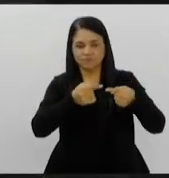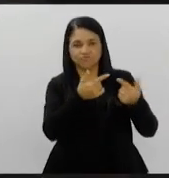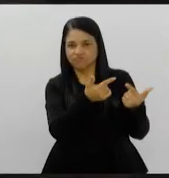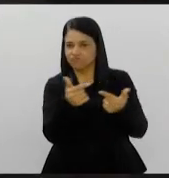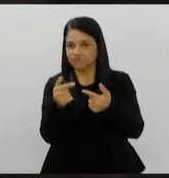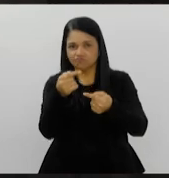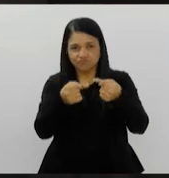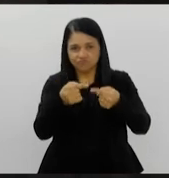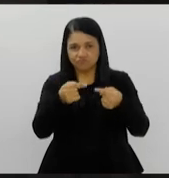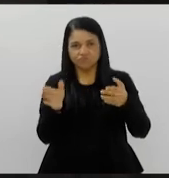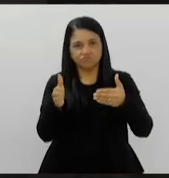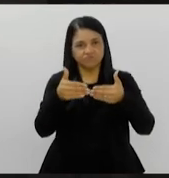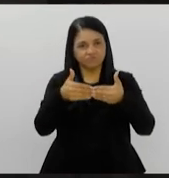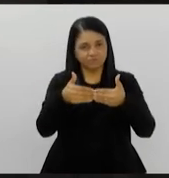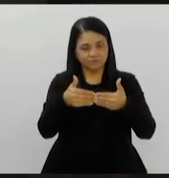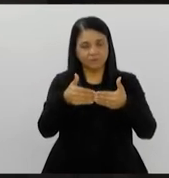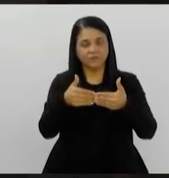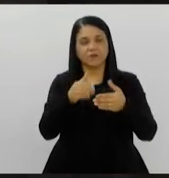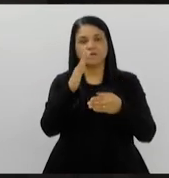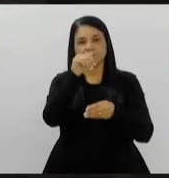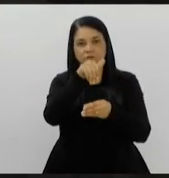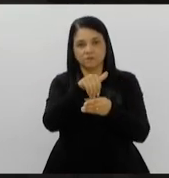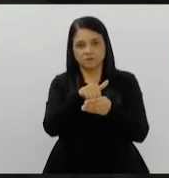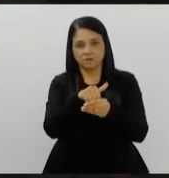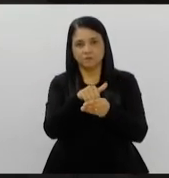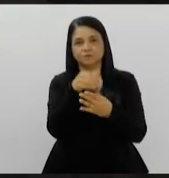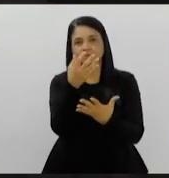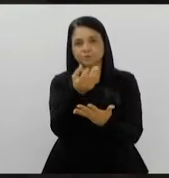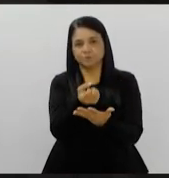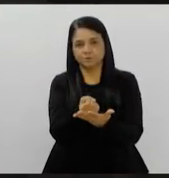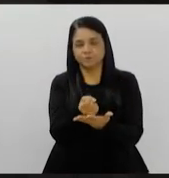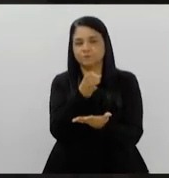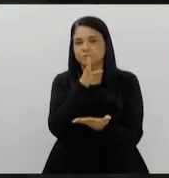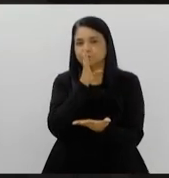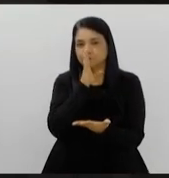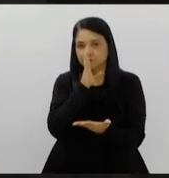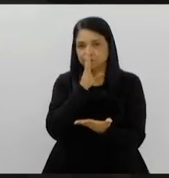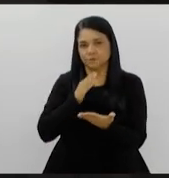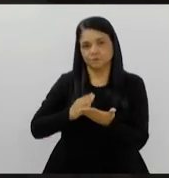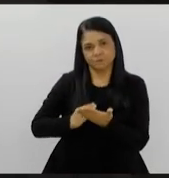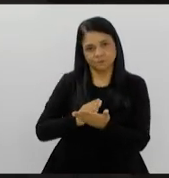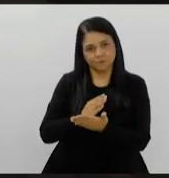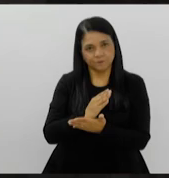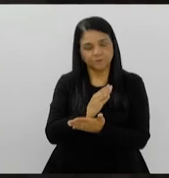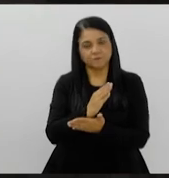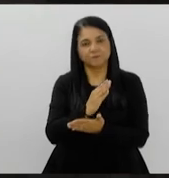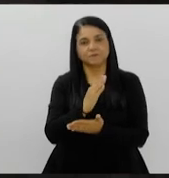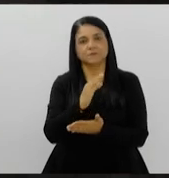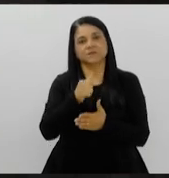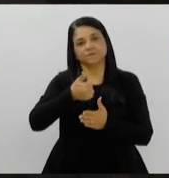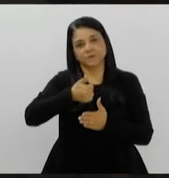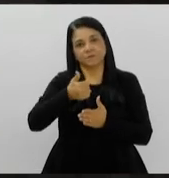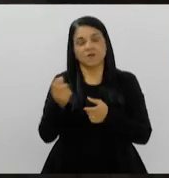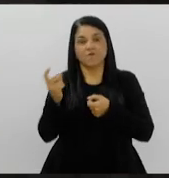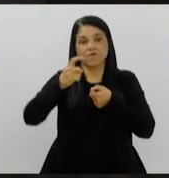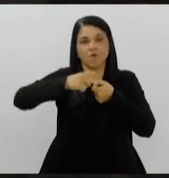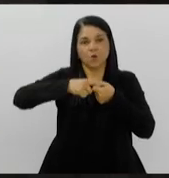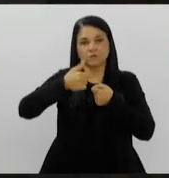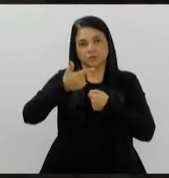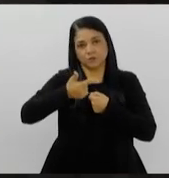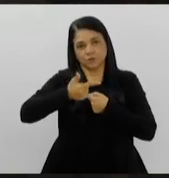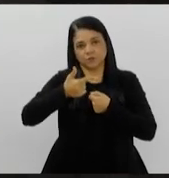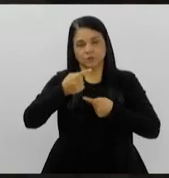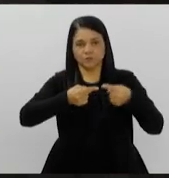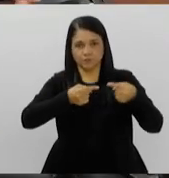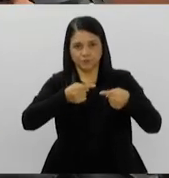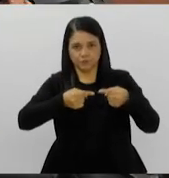quem queira discutir, encerrada a discussão. Em votação, os senhores que aprovam permaneçam como estão. Aprovado em primeiro e retorna em segundo a